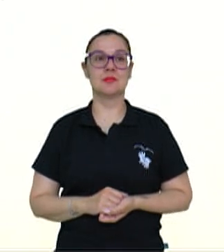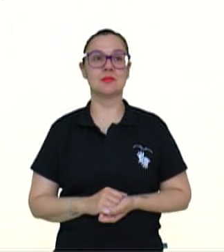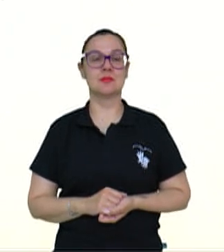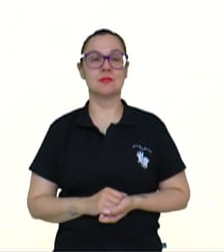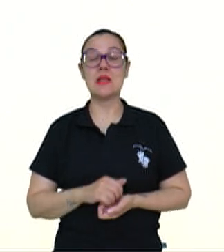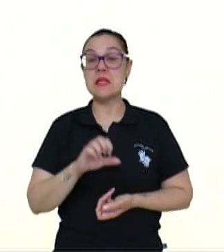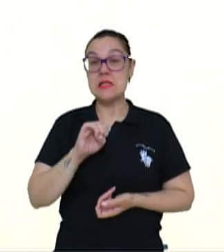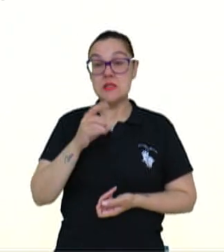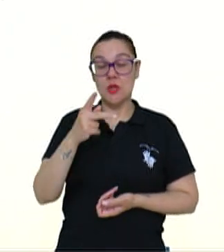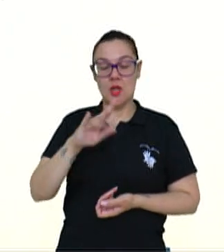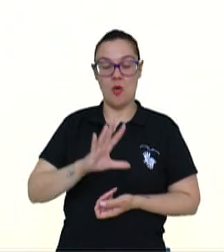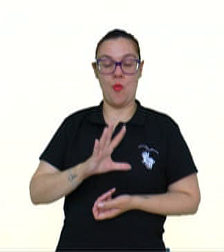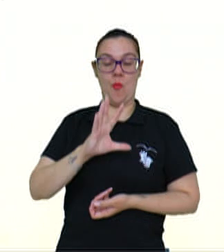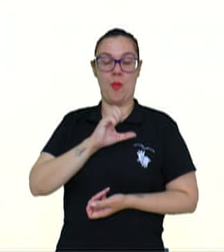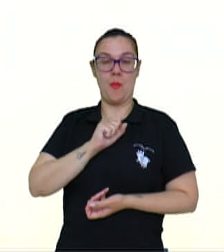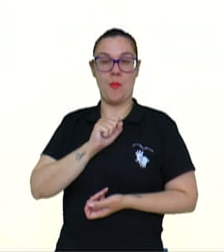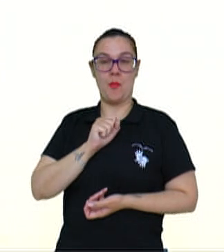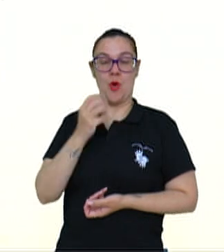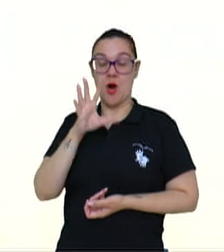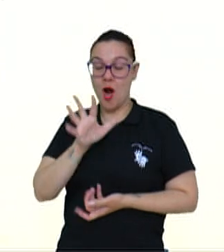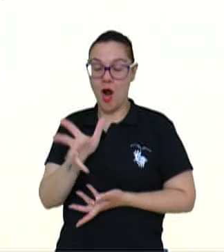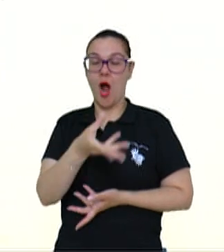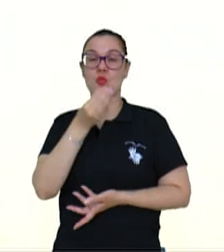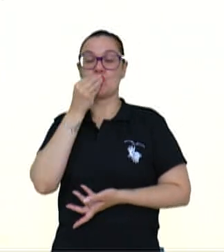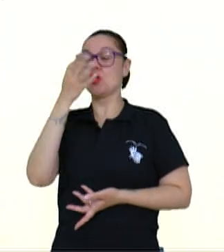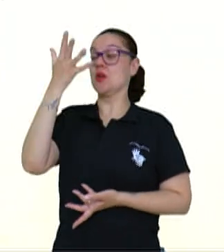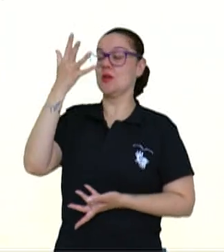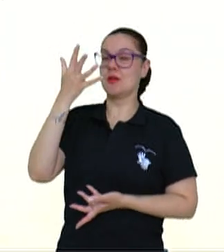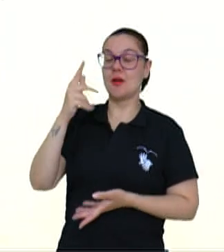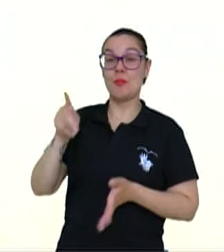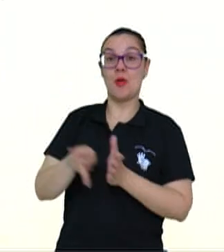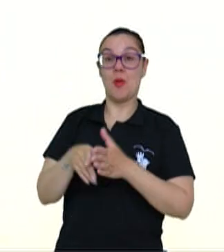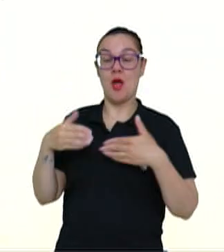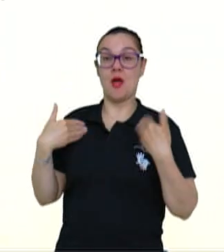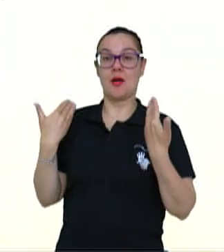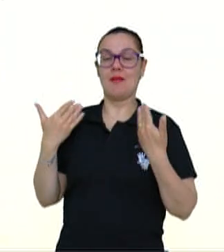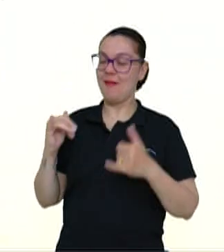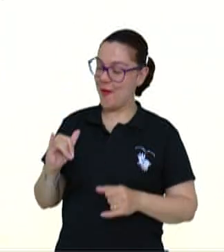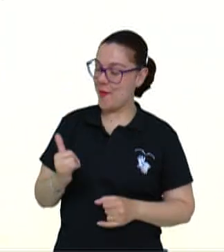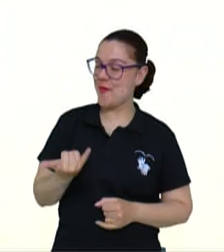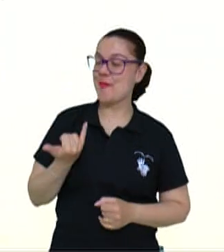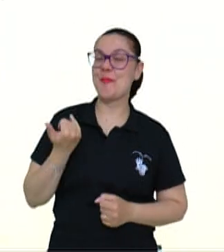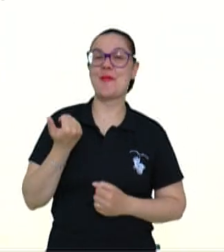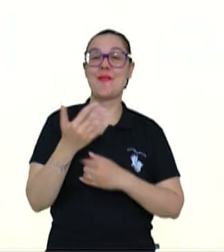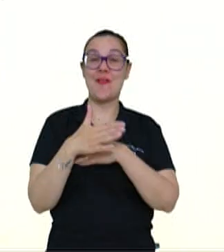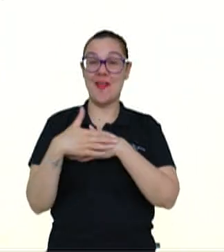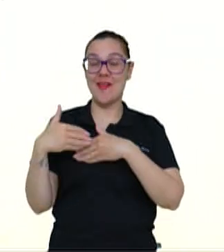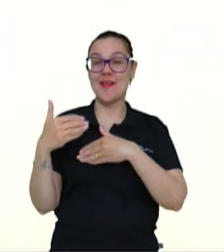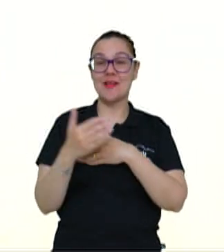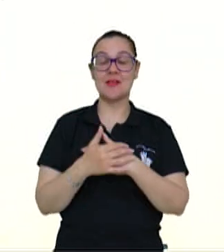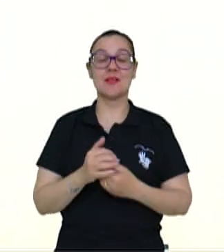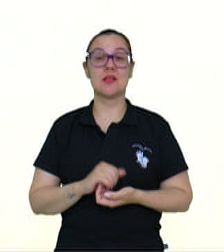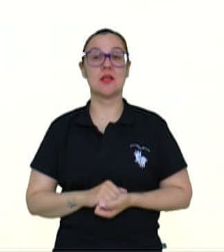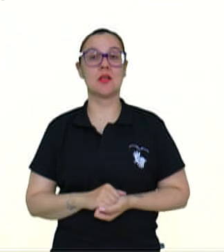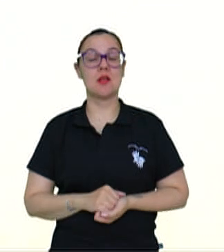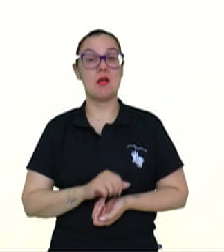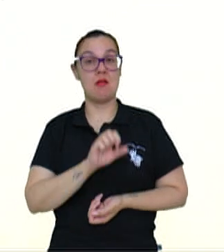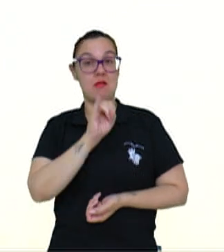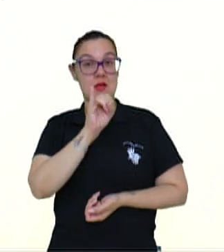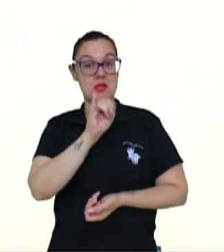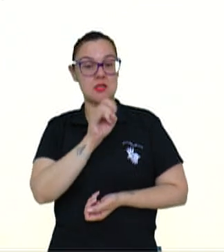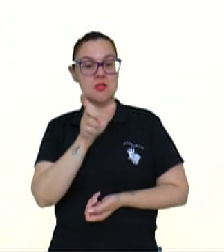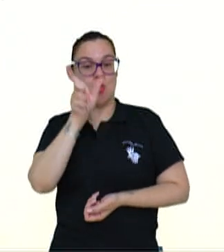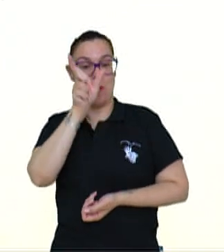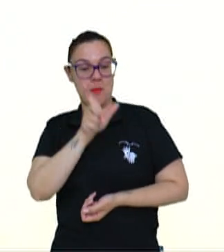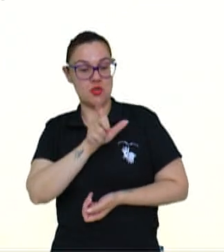seu amor, a pessoa que você gosta, te rouba um beijo por surpresa, desfrute-o, né? Aproveite. Se alguém te